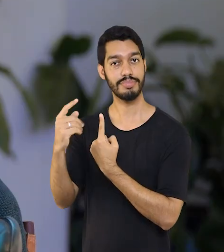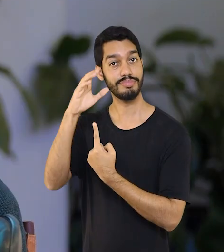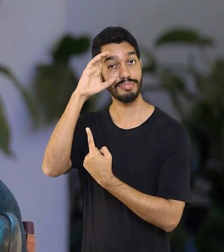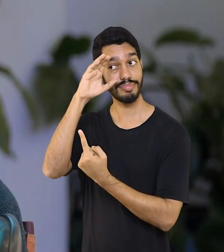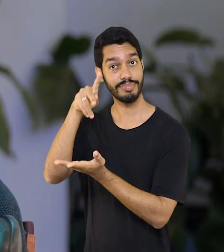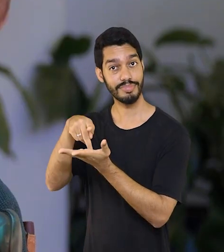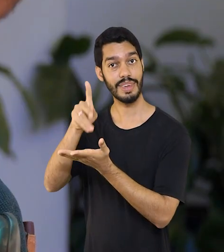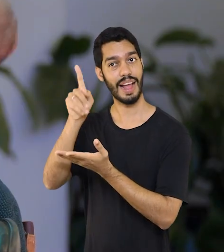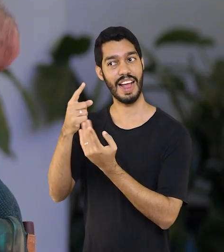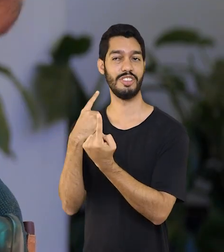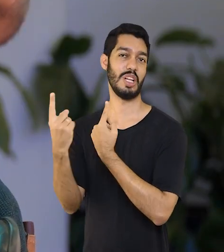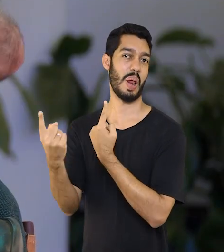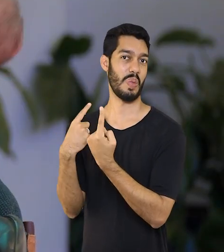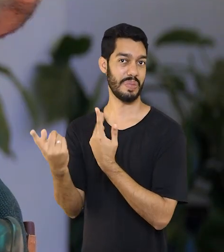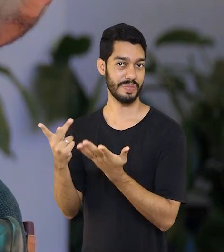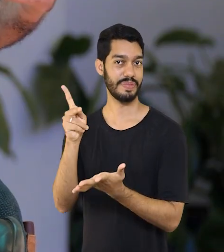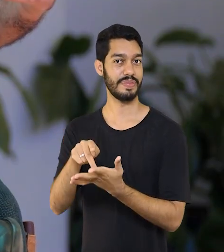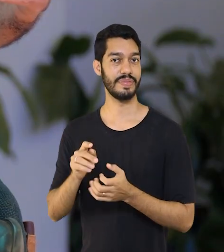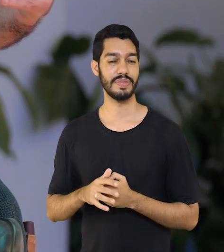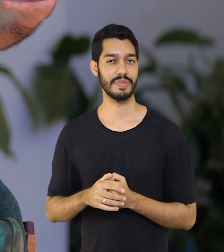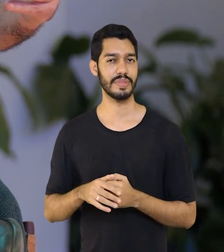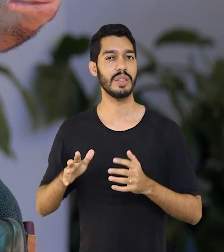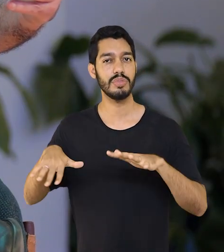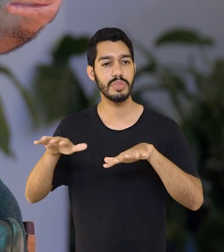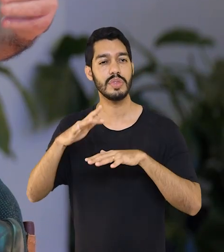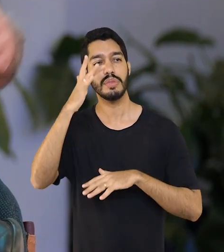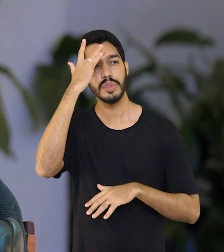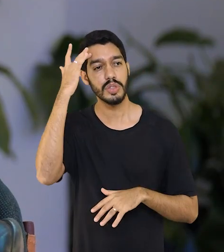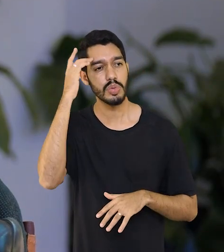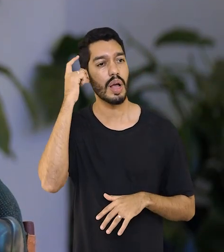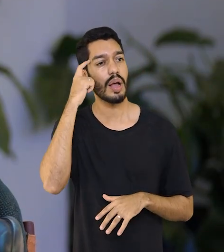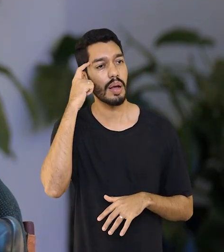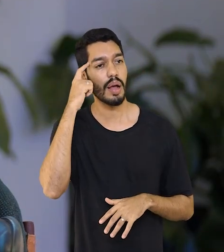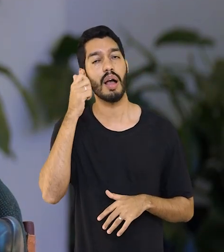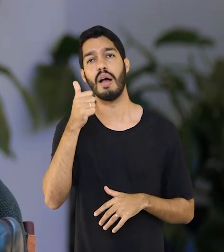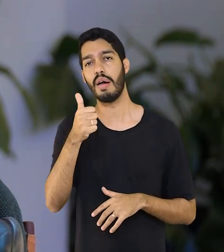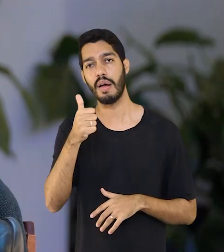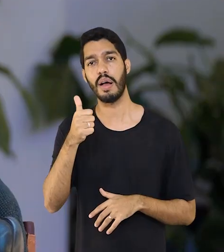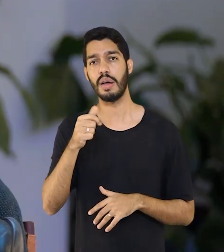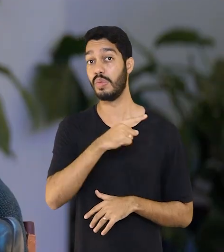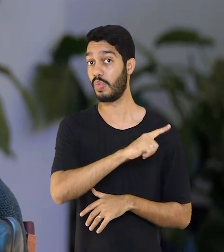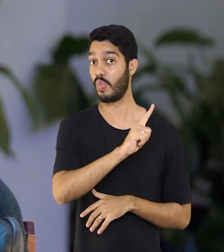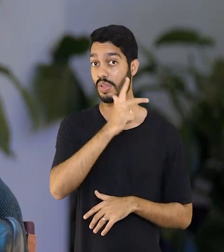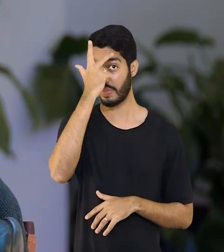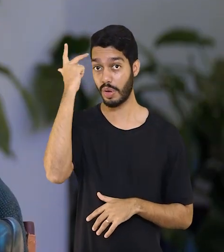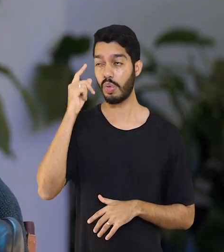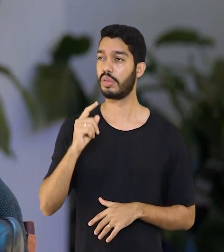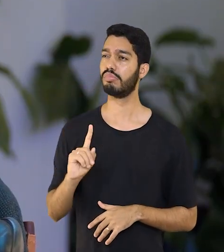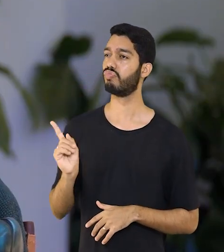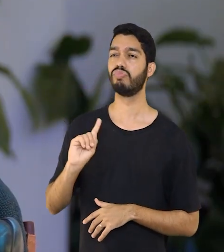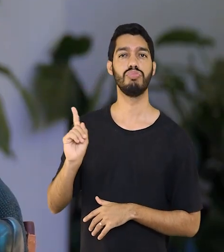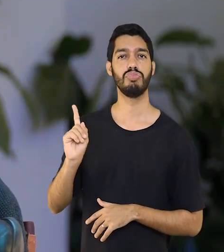verdadeira. E isso é um diálogo. Aí quando todo mundo já estava fazendo assim, o cardeal fez